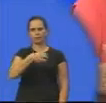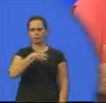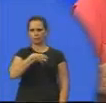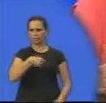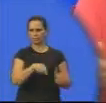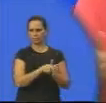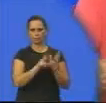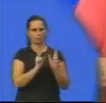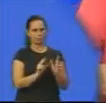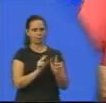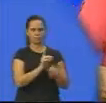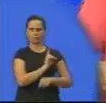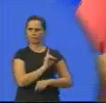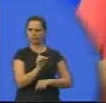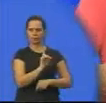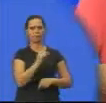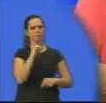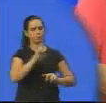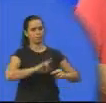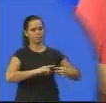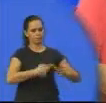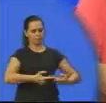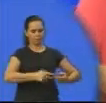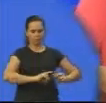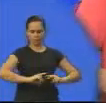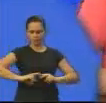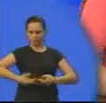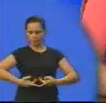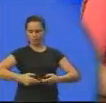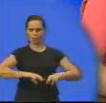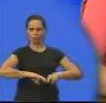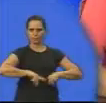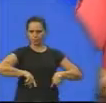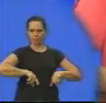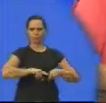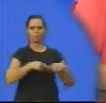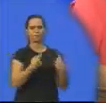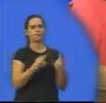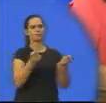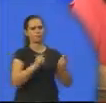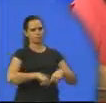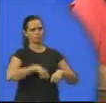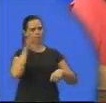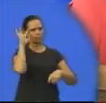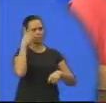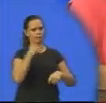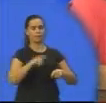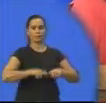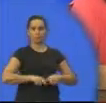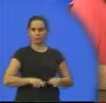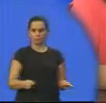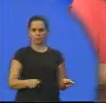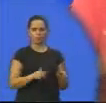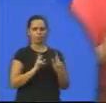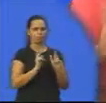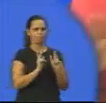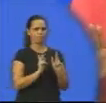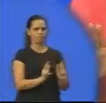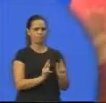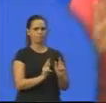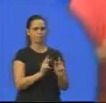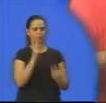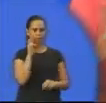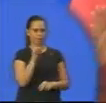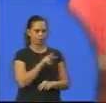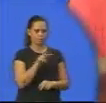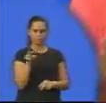são semelhantes, porque a base genética é diferente. Mas pode acontecer, não é, de gêmeos idênticos, aqueles que a gente